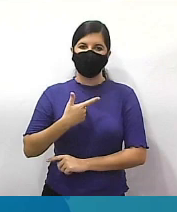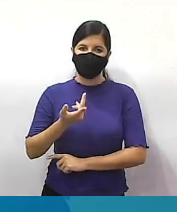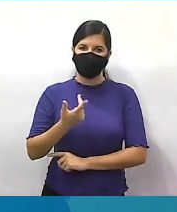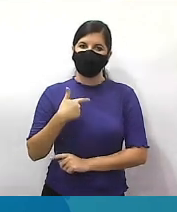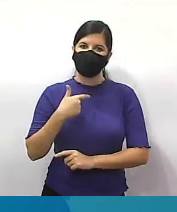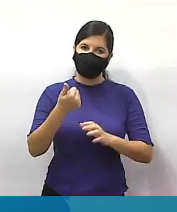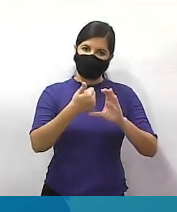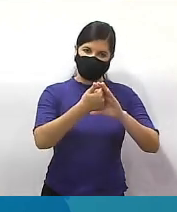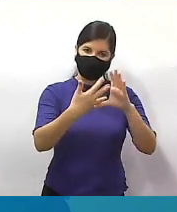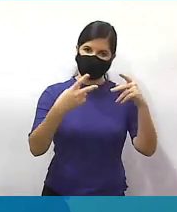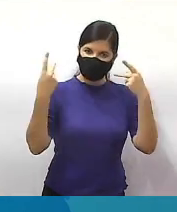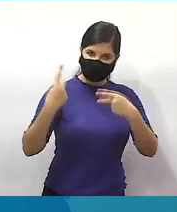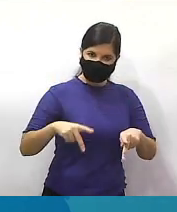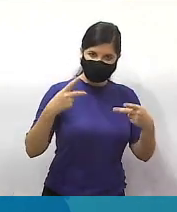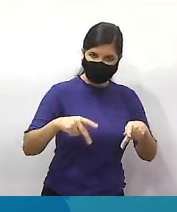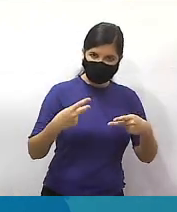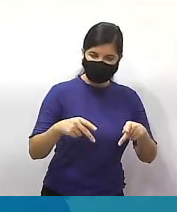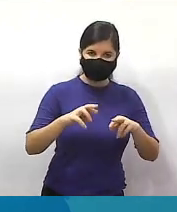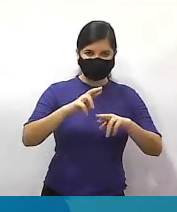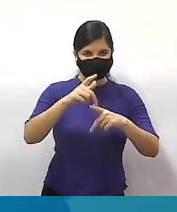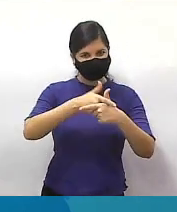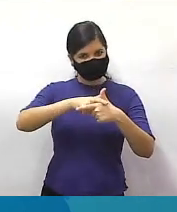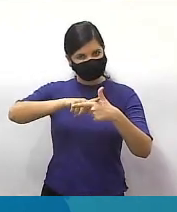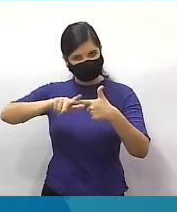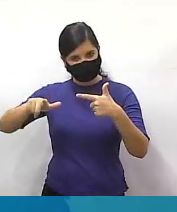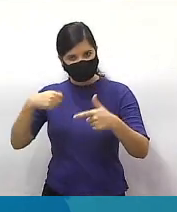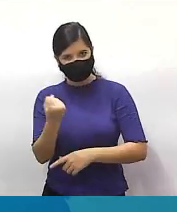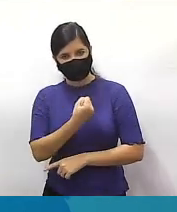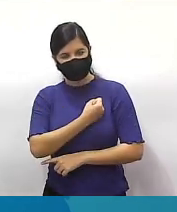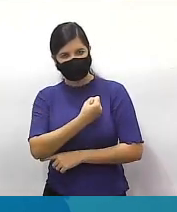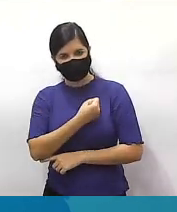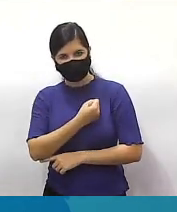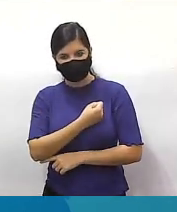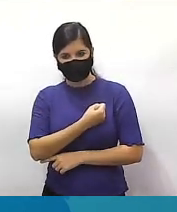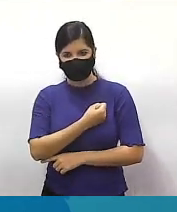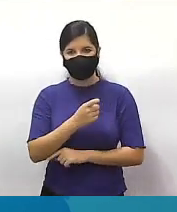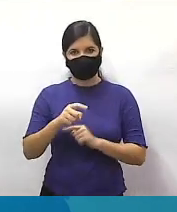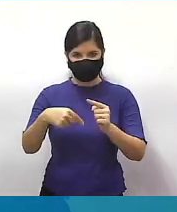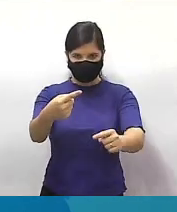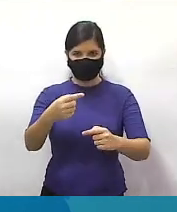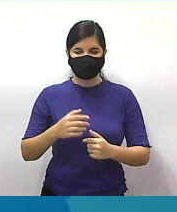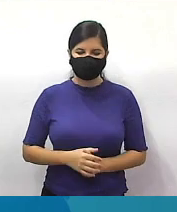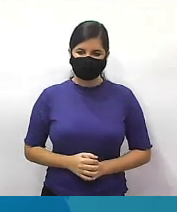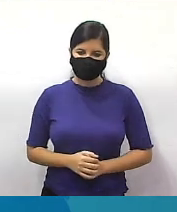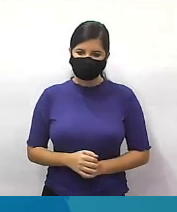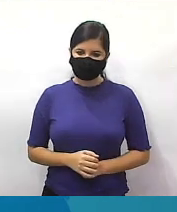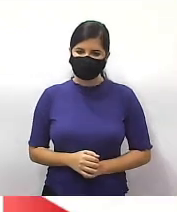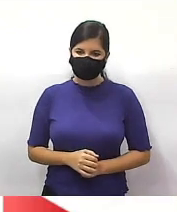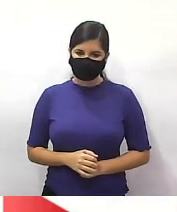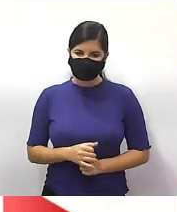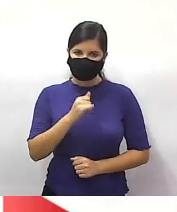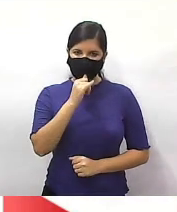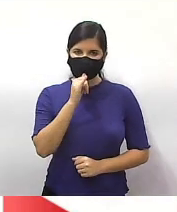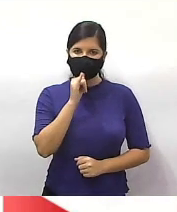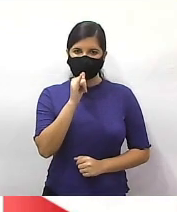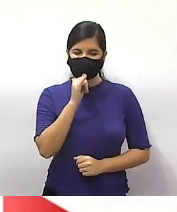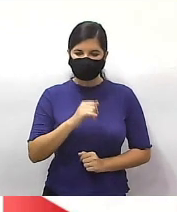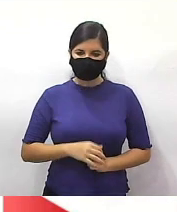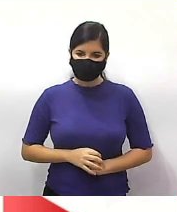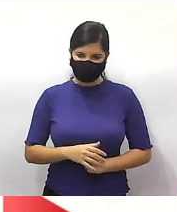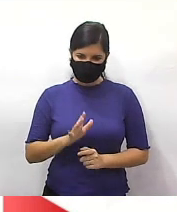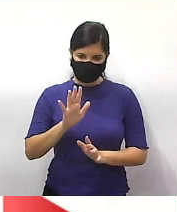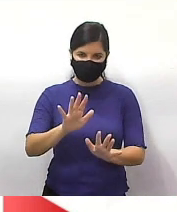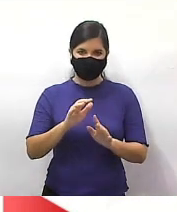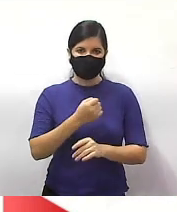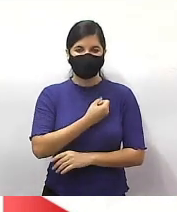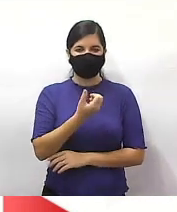as características das divisões de números daqui a pouquinho, tá bom? Segue comigo aí, ó, um exemplo.